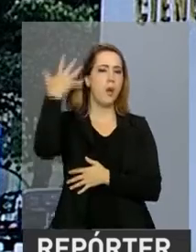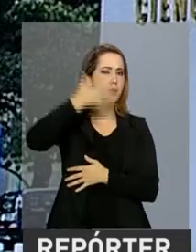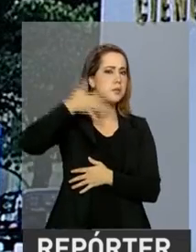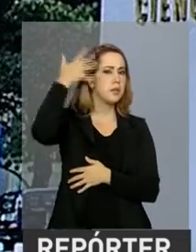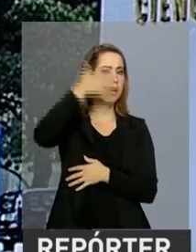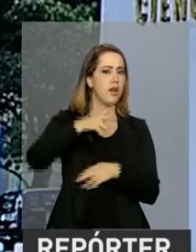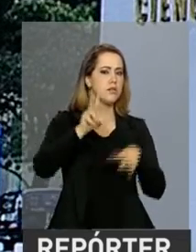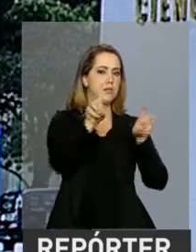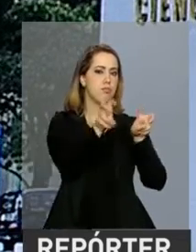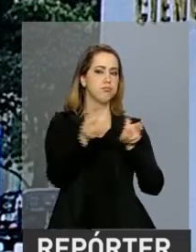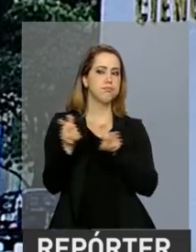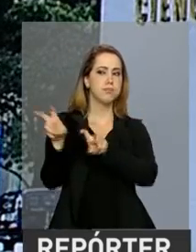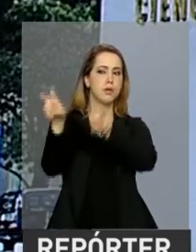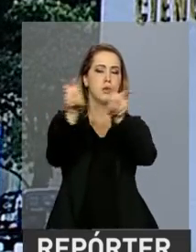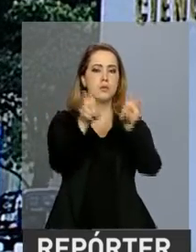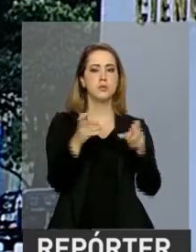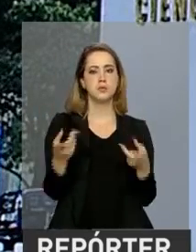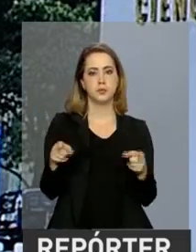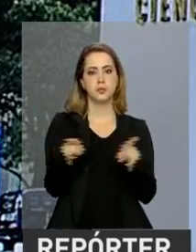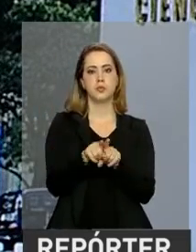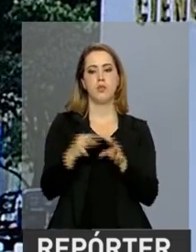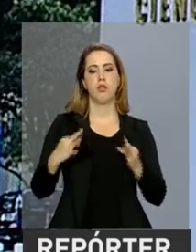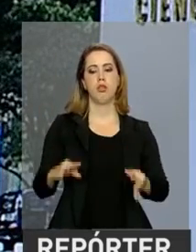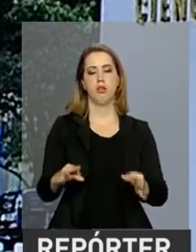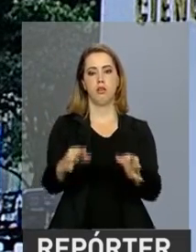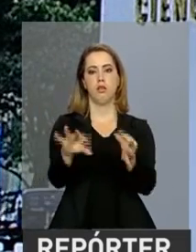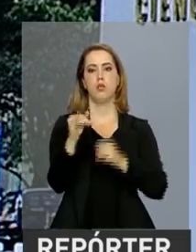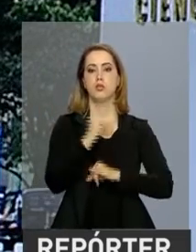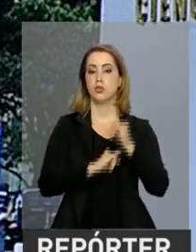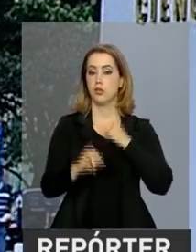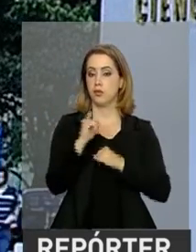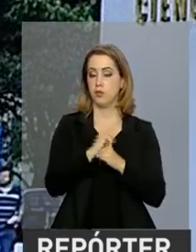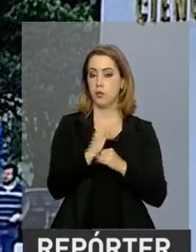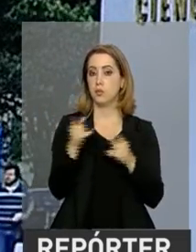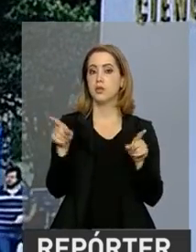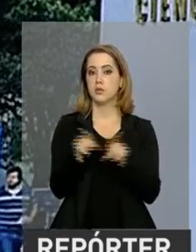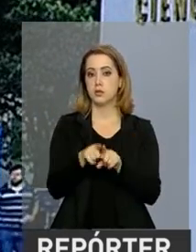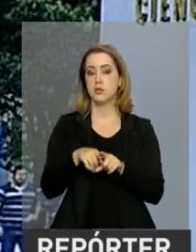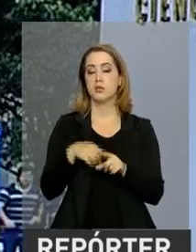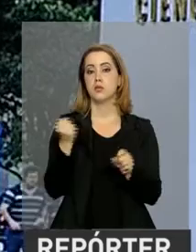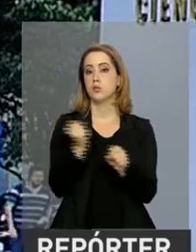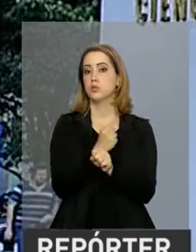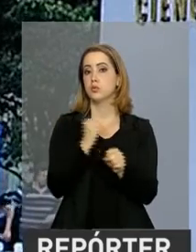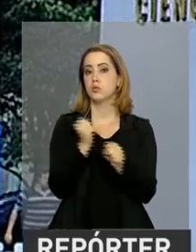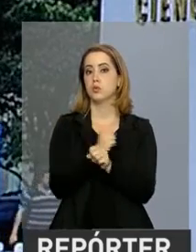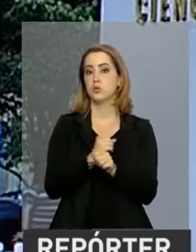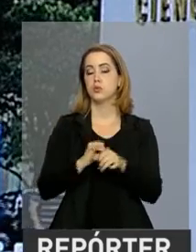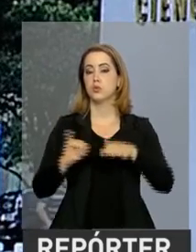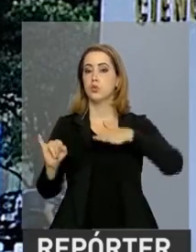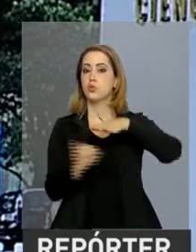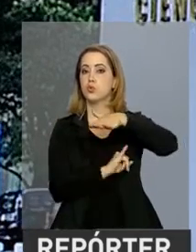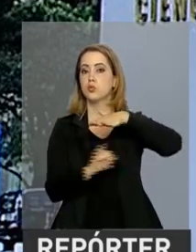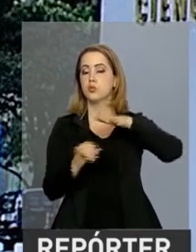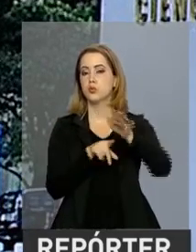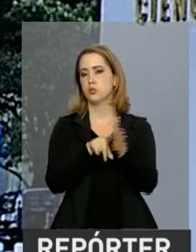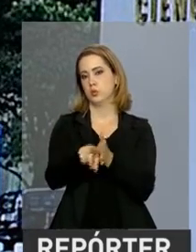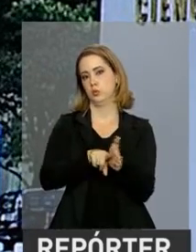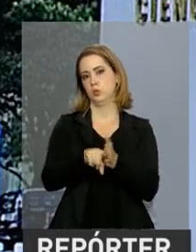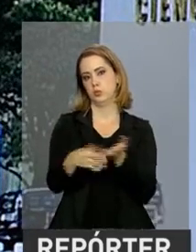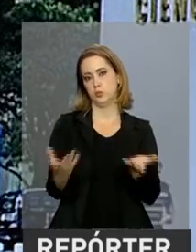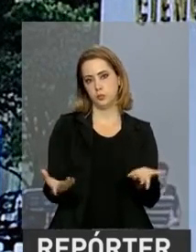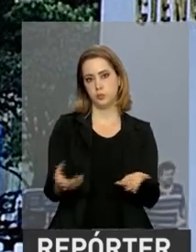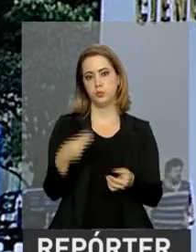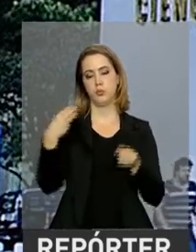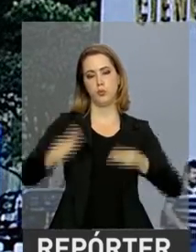torno do tema e de questões como tecnologia da informação e infraestrutura disse tuttos de pesquisa o município gilberto